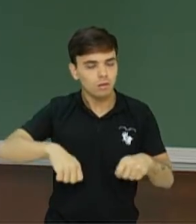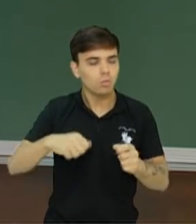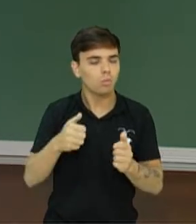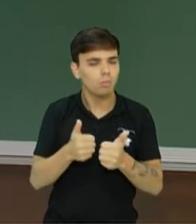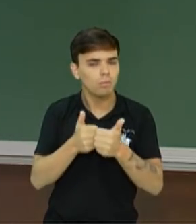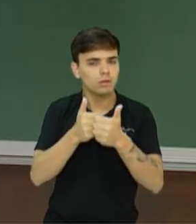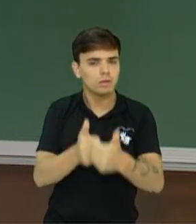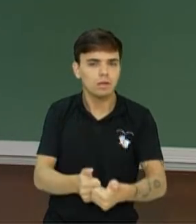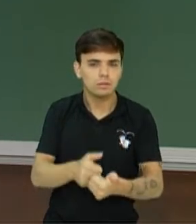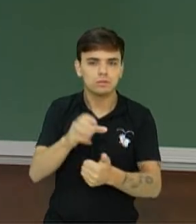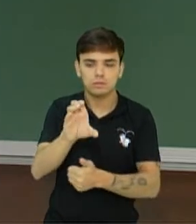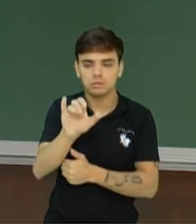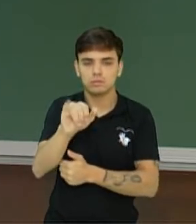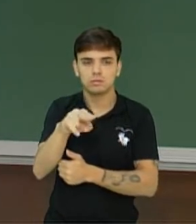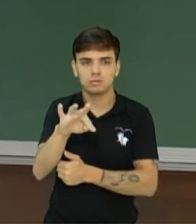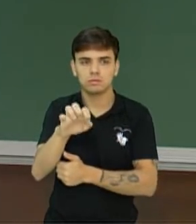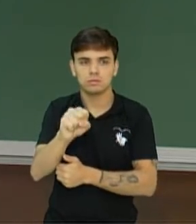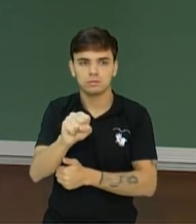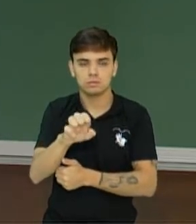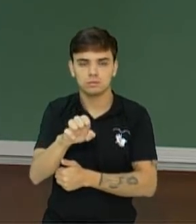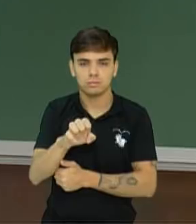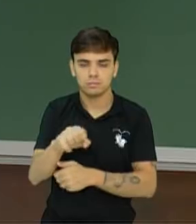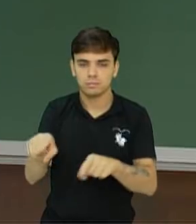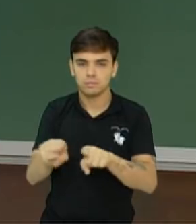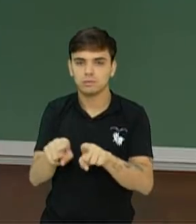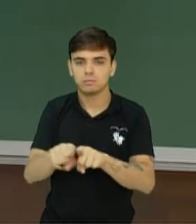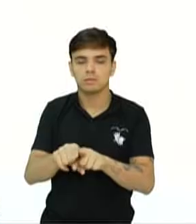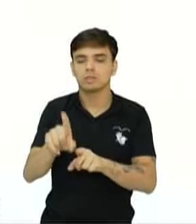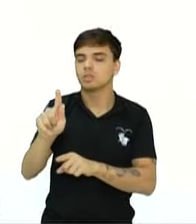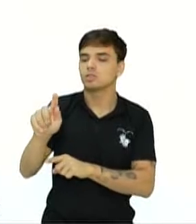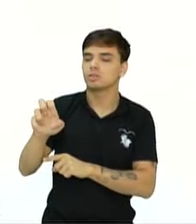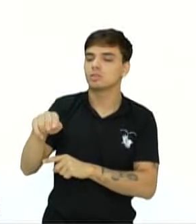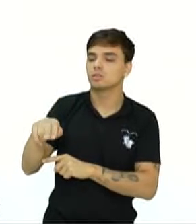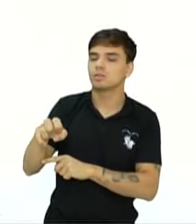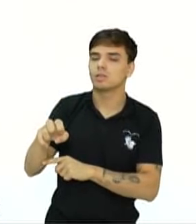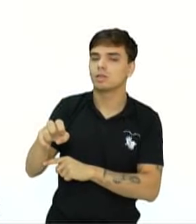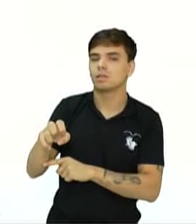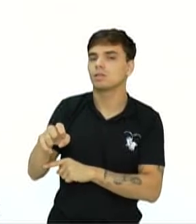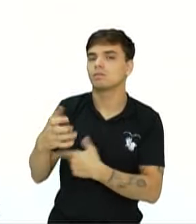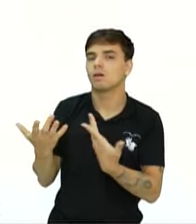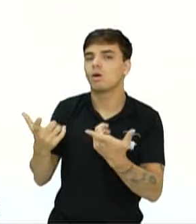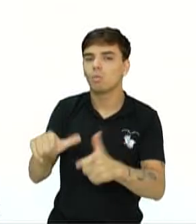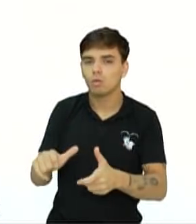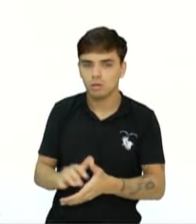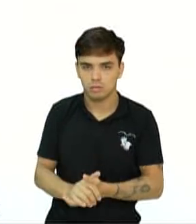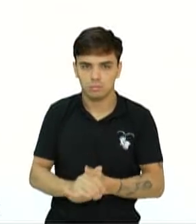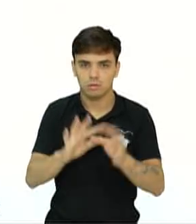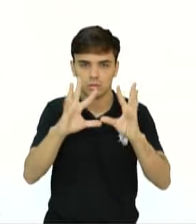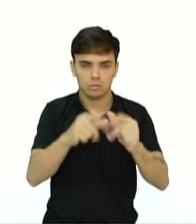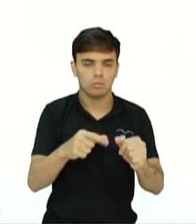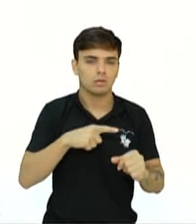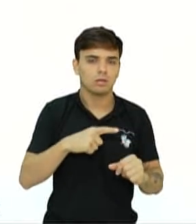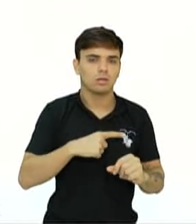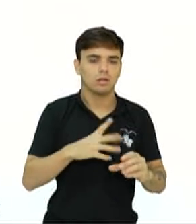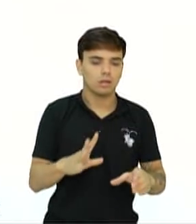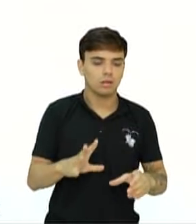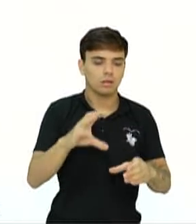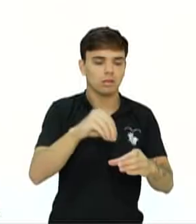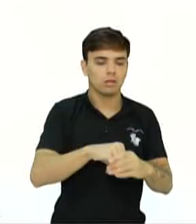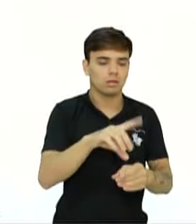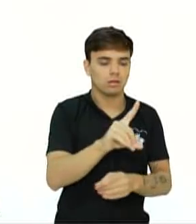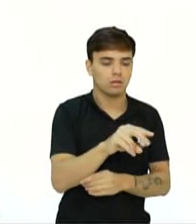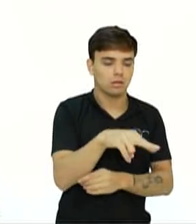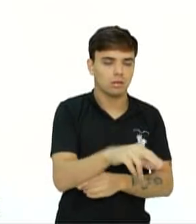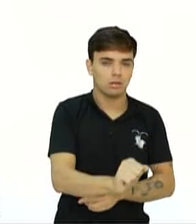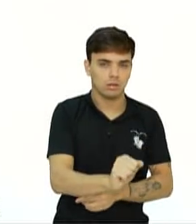de proteína. Beleza? Aonde é que estão os genes? Os genes estão, todos eles, codificados dentro do DNA,